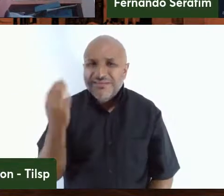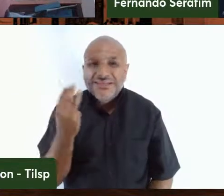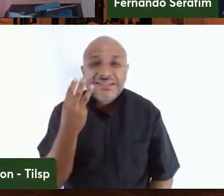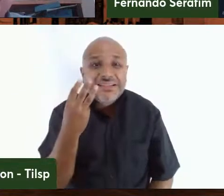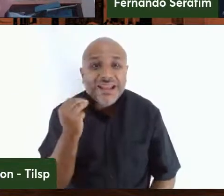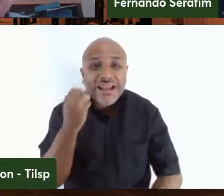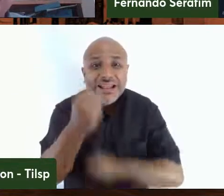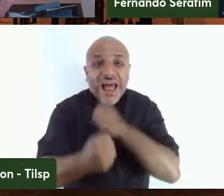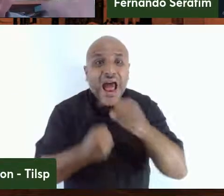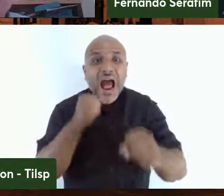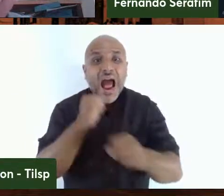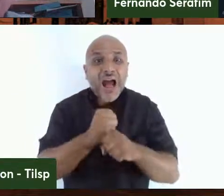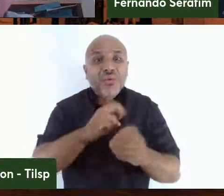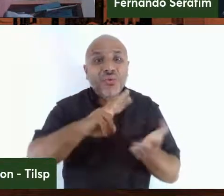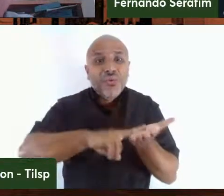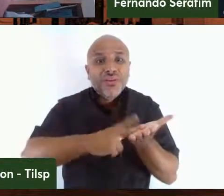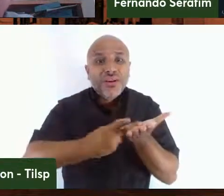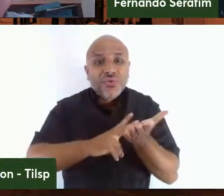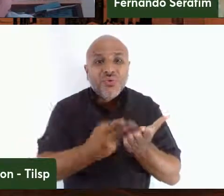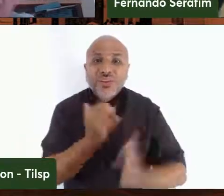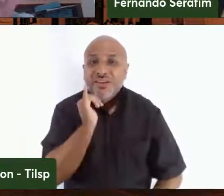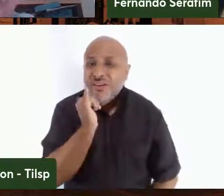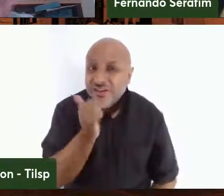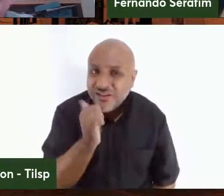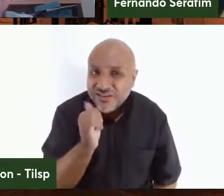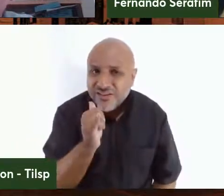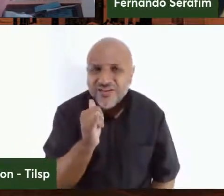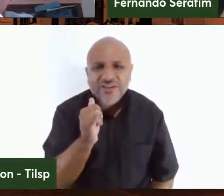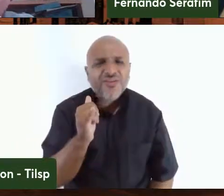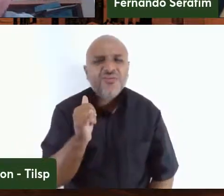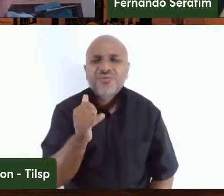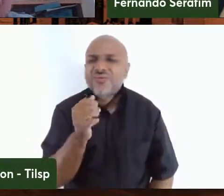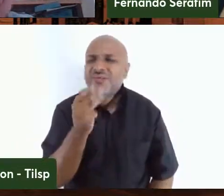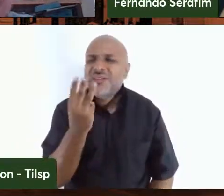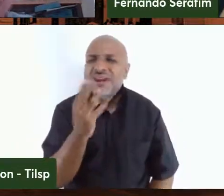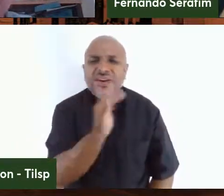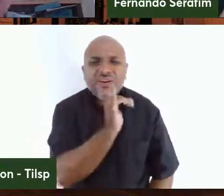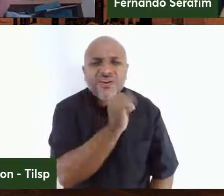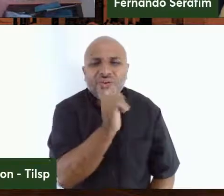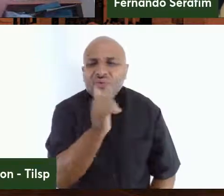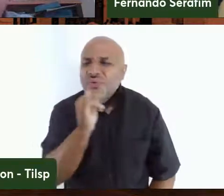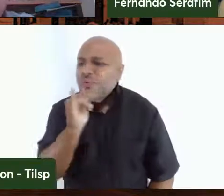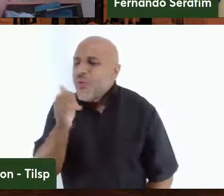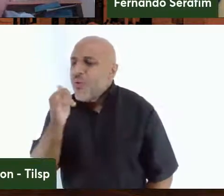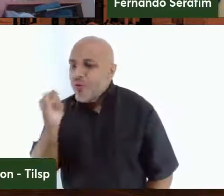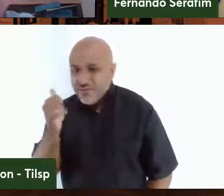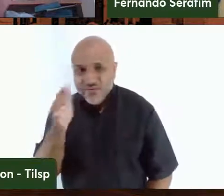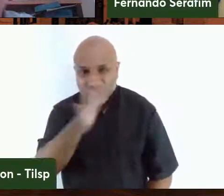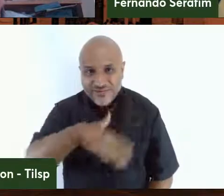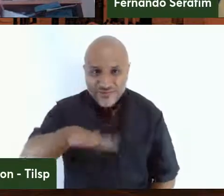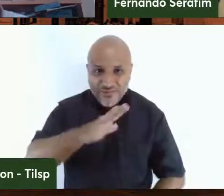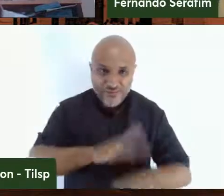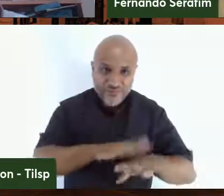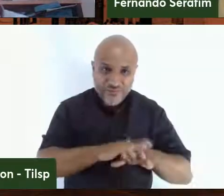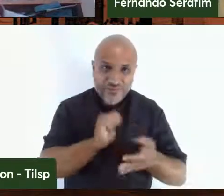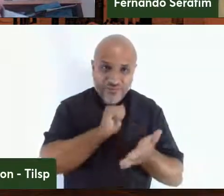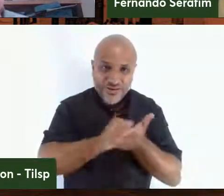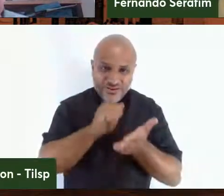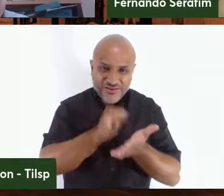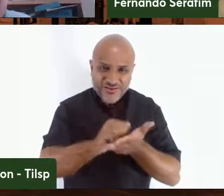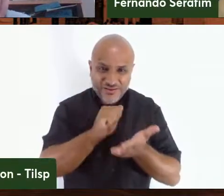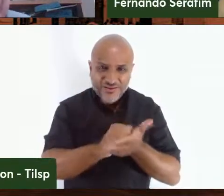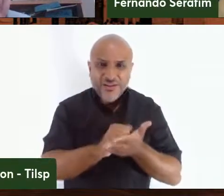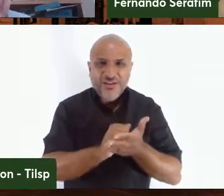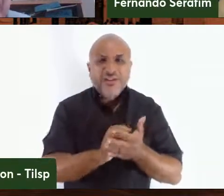depois eu traduzi esse conto, que é um dos três contos do Flaubert, foi editado pela